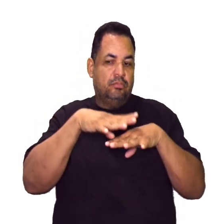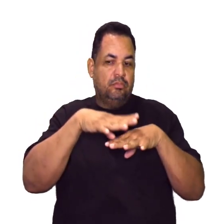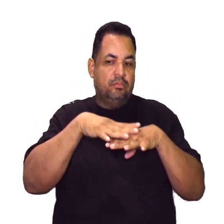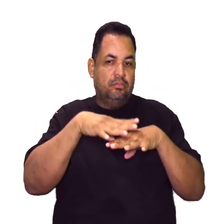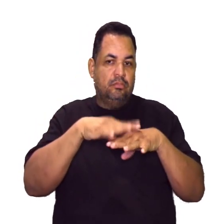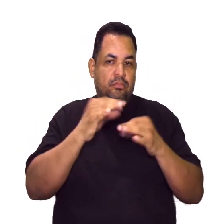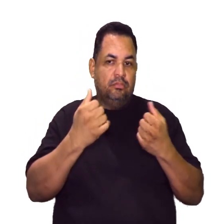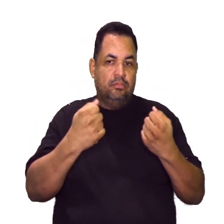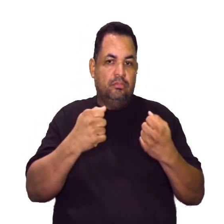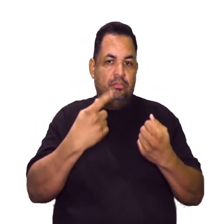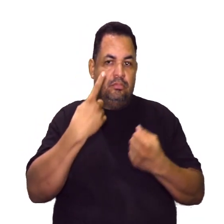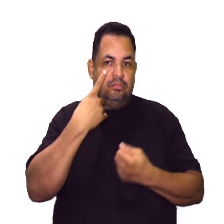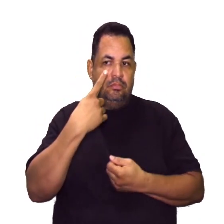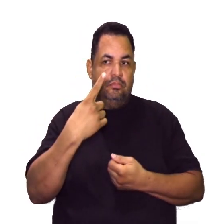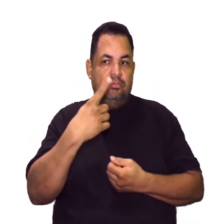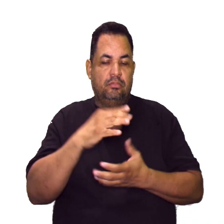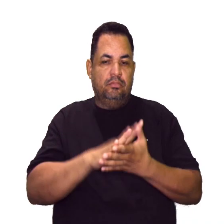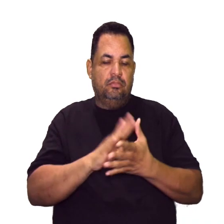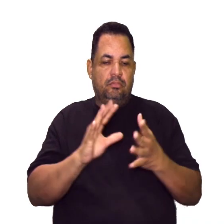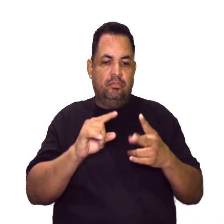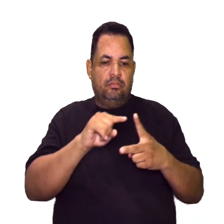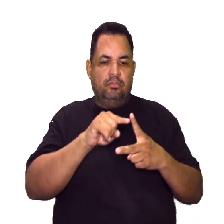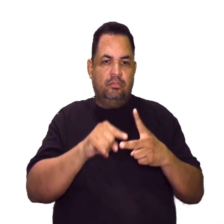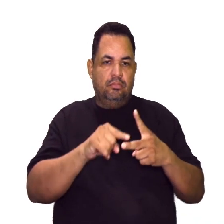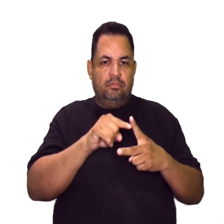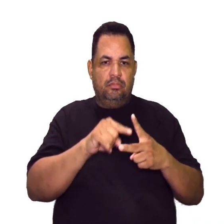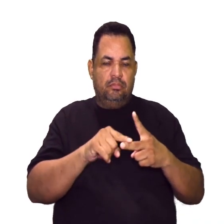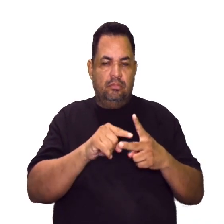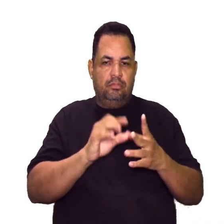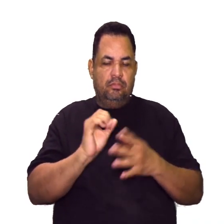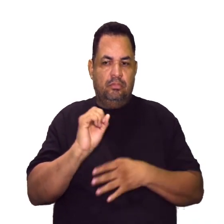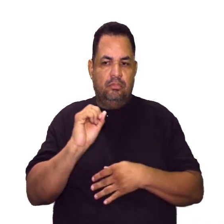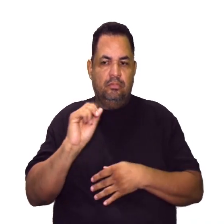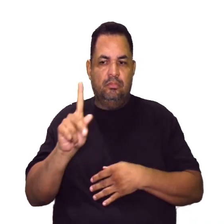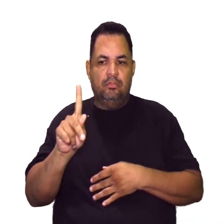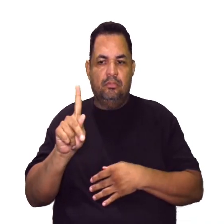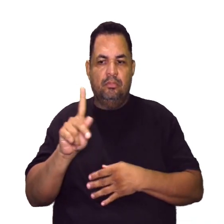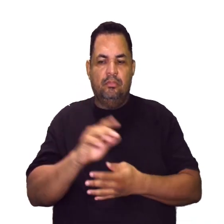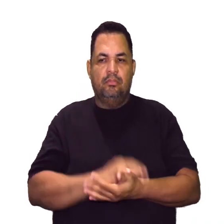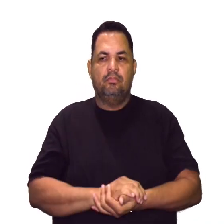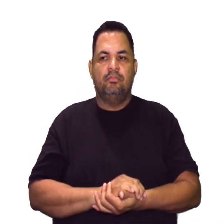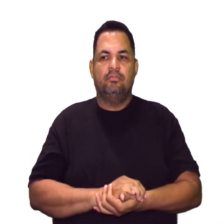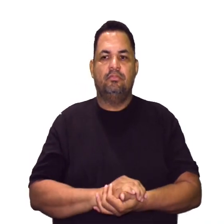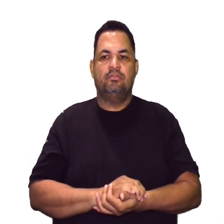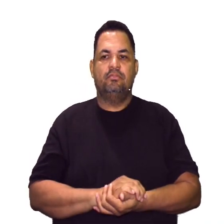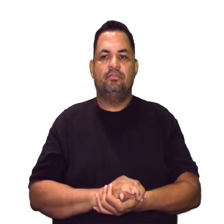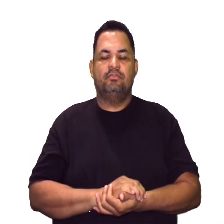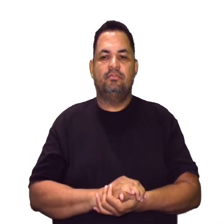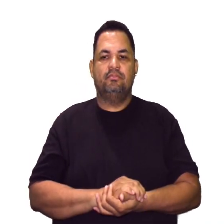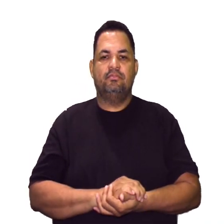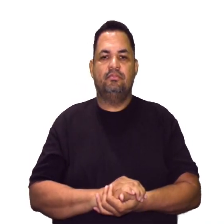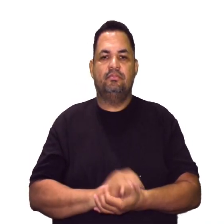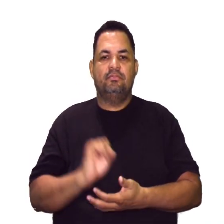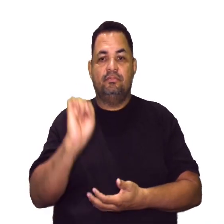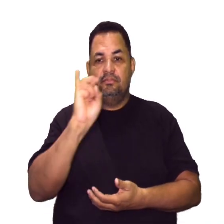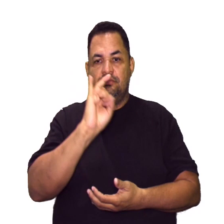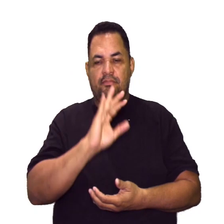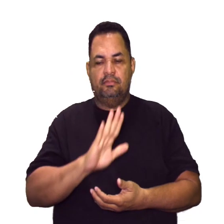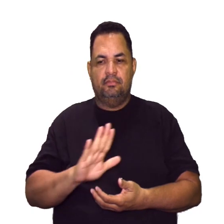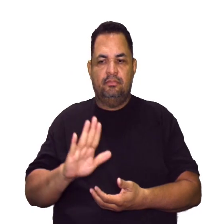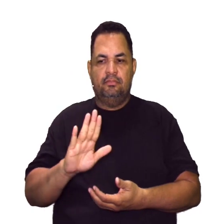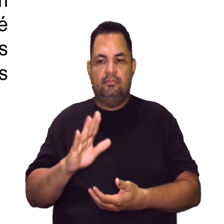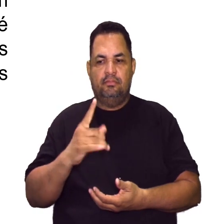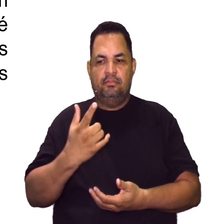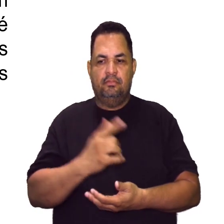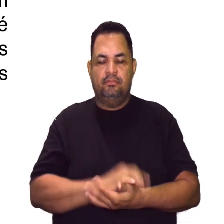geométrica, pode observar que ângulos existem, ok? Naquelas figuras. E